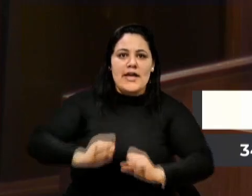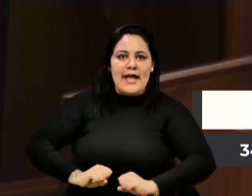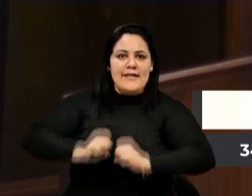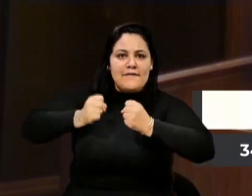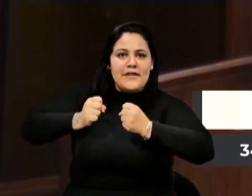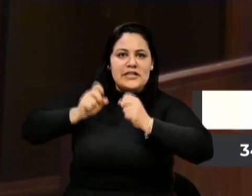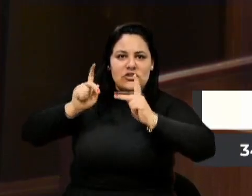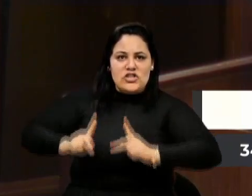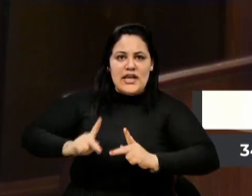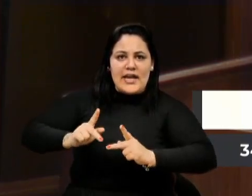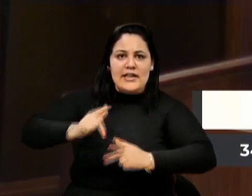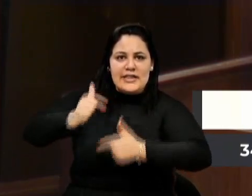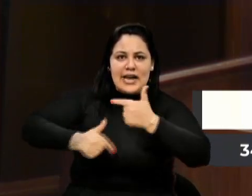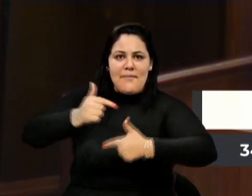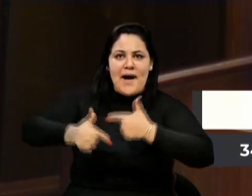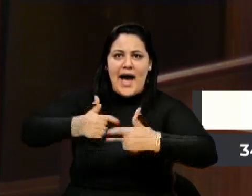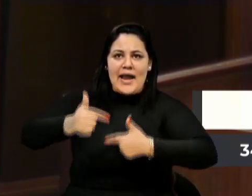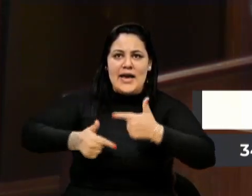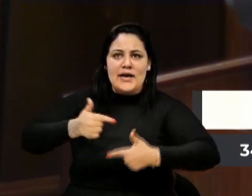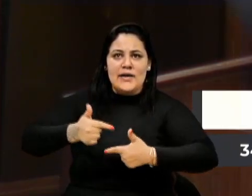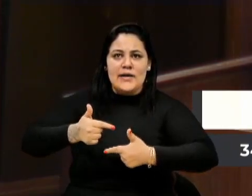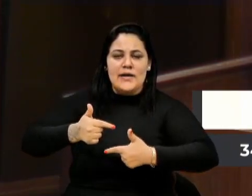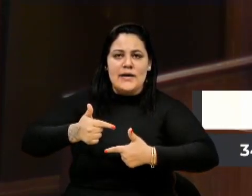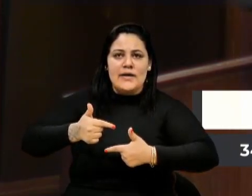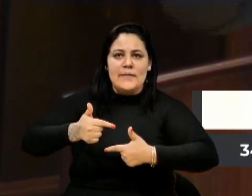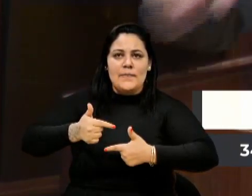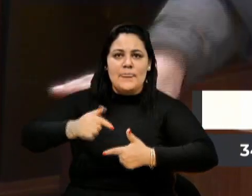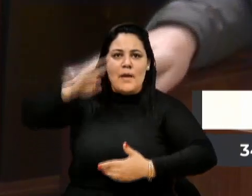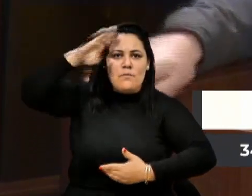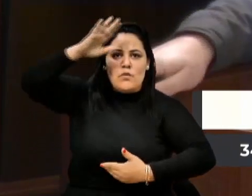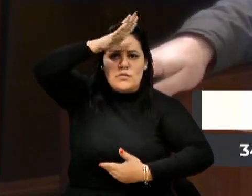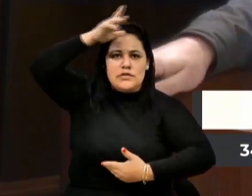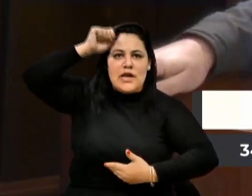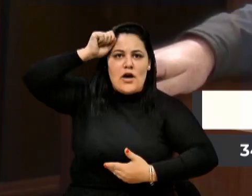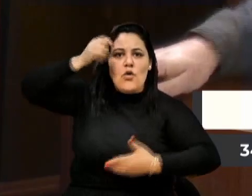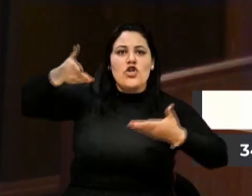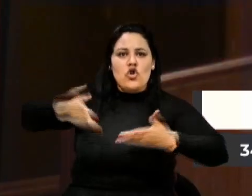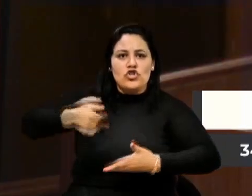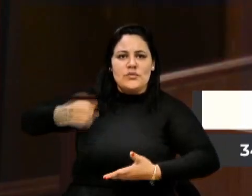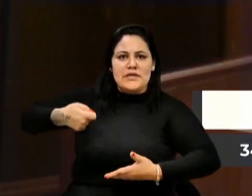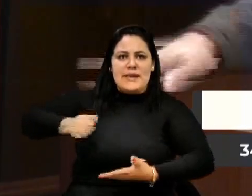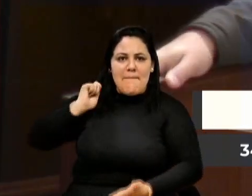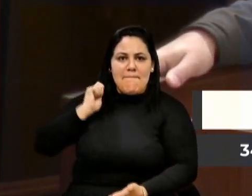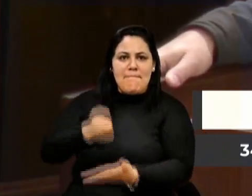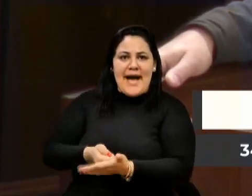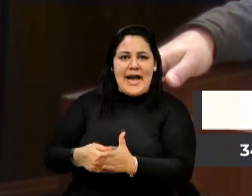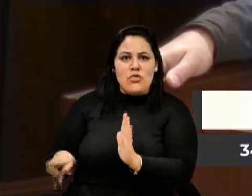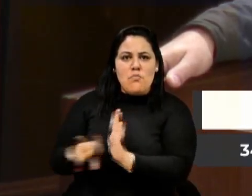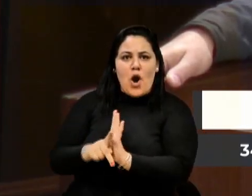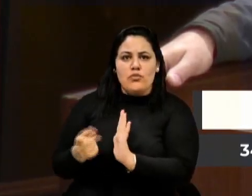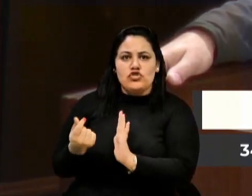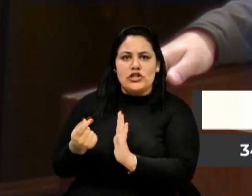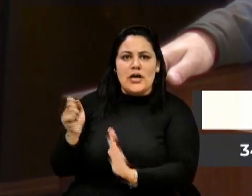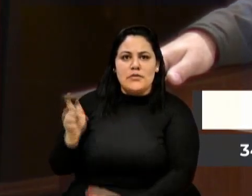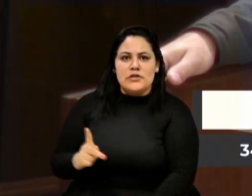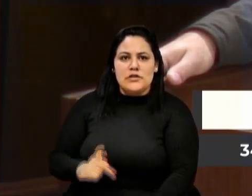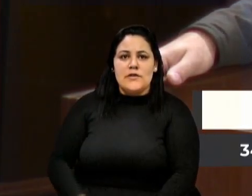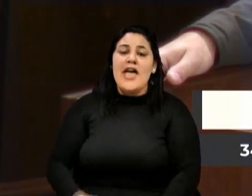municipal e hoje está tendo que botar a mão no bolso para pagar a aposentadoria. Esse vereador garante